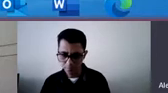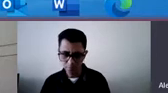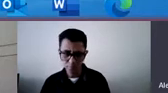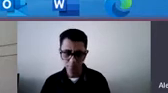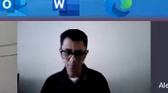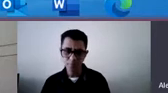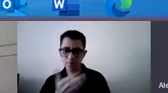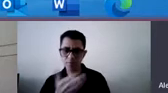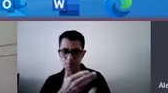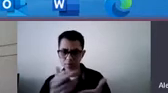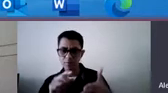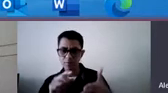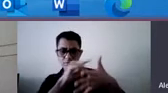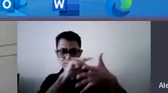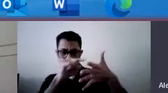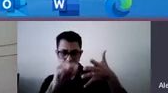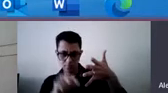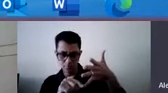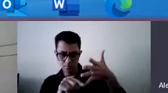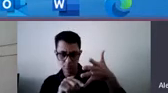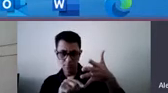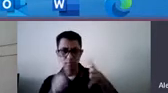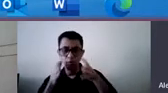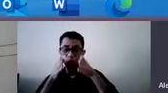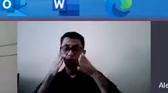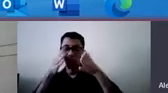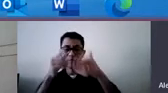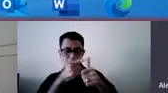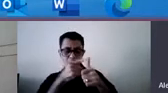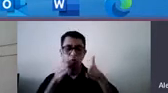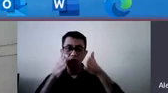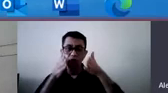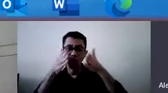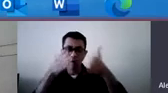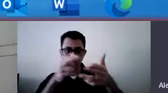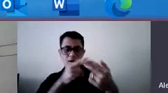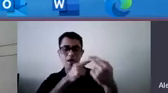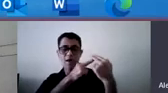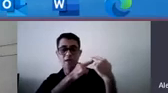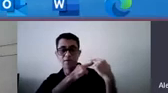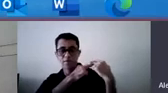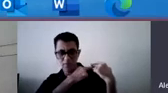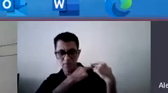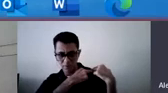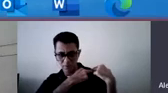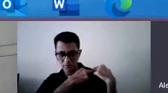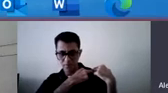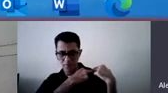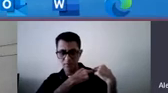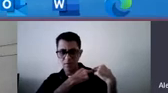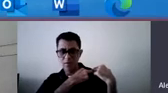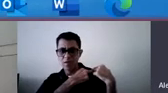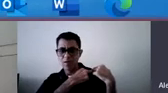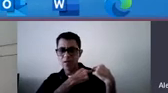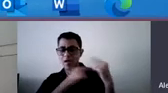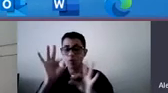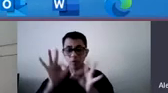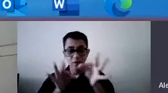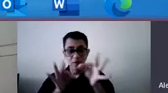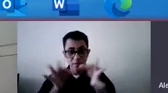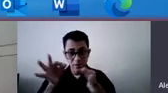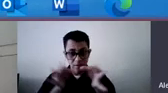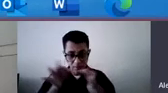5 macrocompetências. O foco, a responsabilidade, determinação,